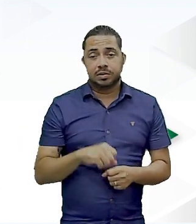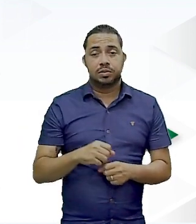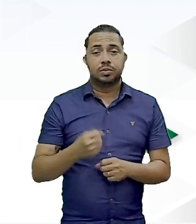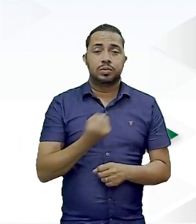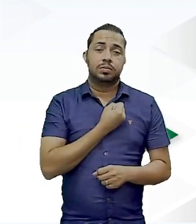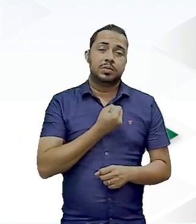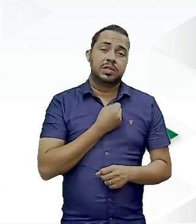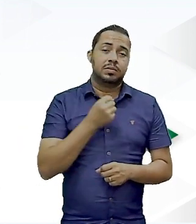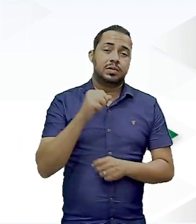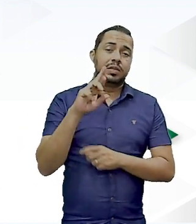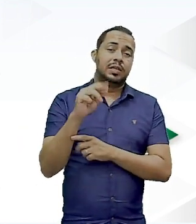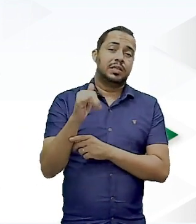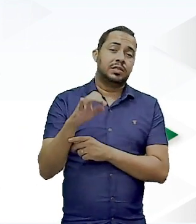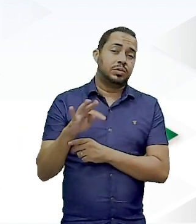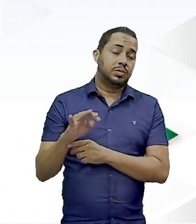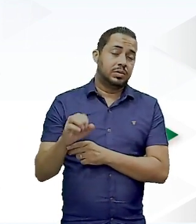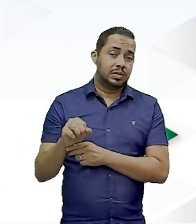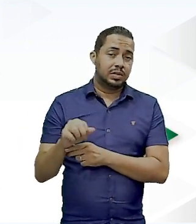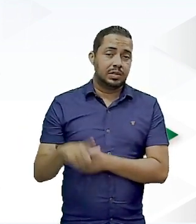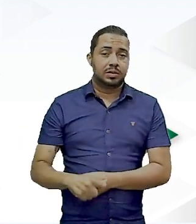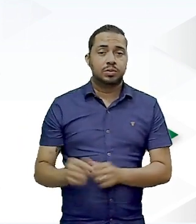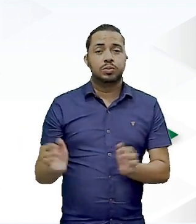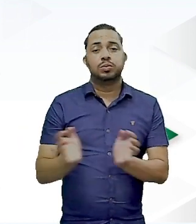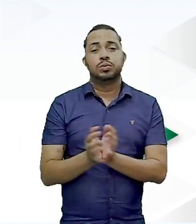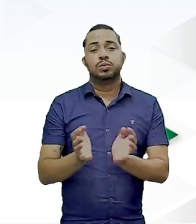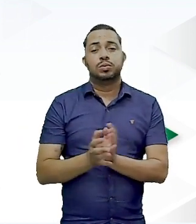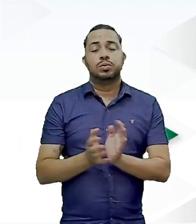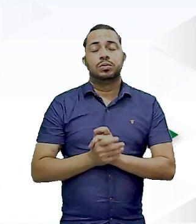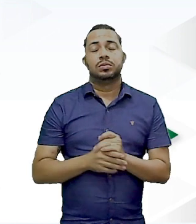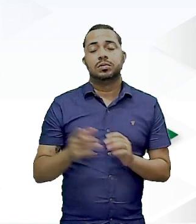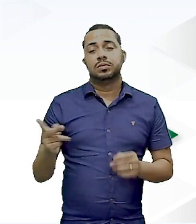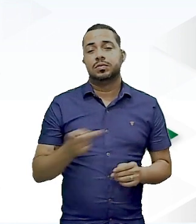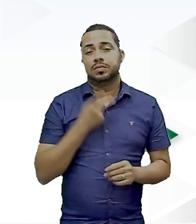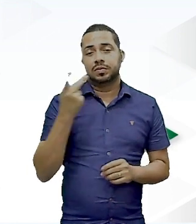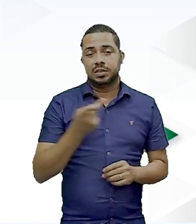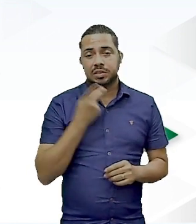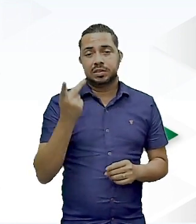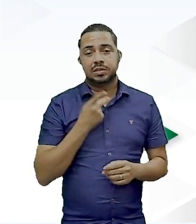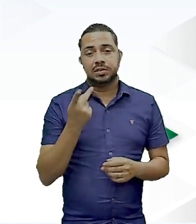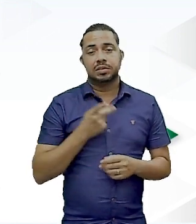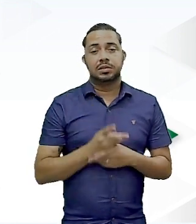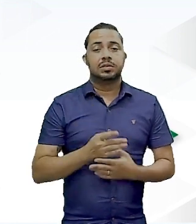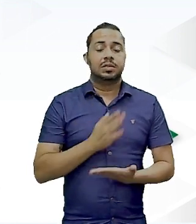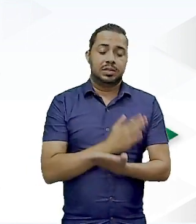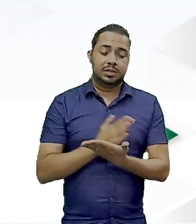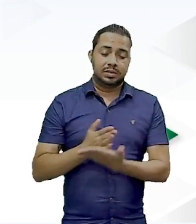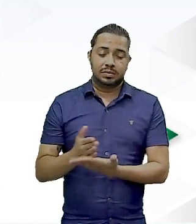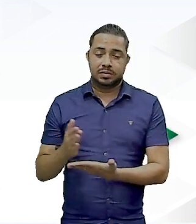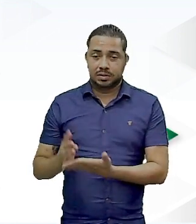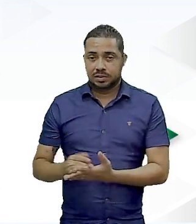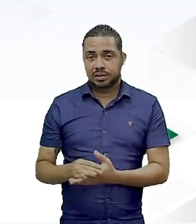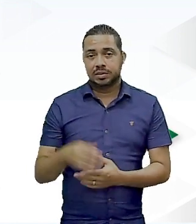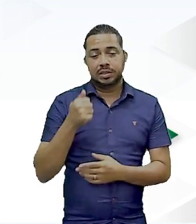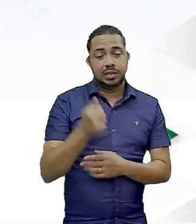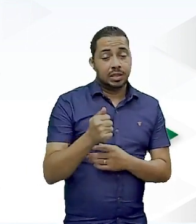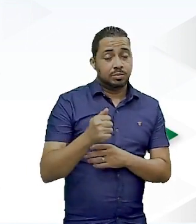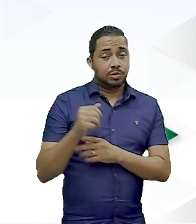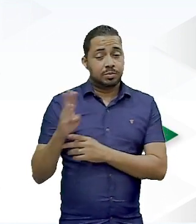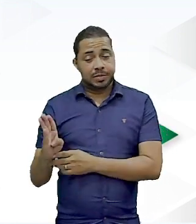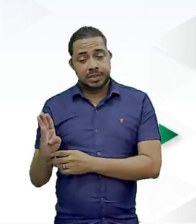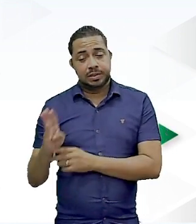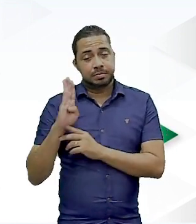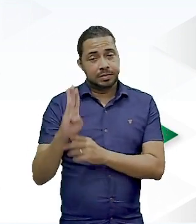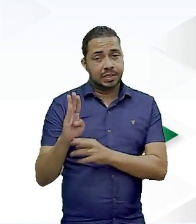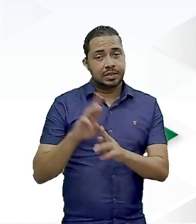racional, que é esse cara aqui, ó. Esse conjunto dos números racionais, ele fala sobre a divisão de A por B em que B é